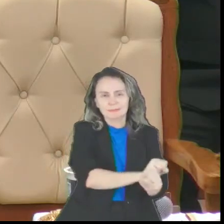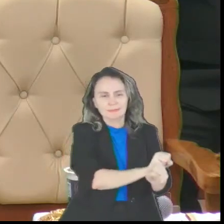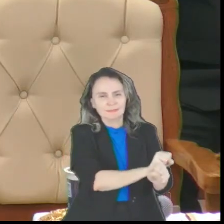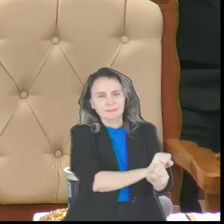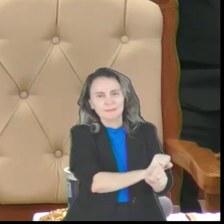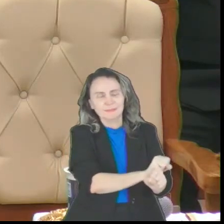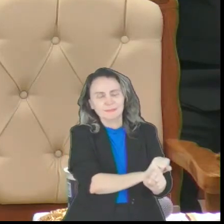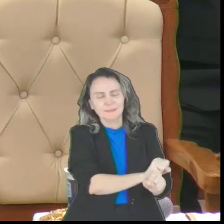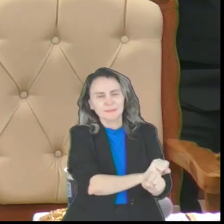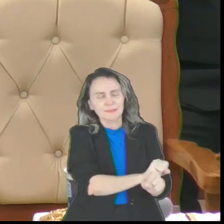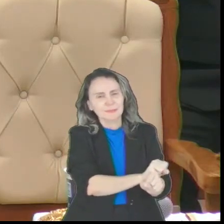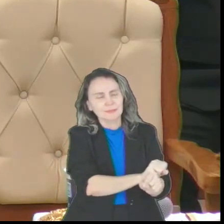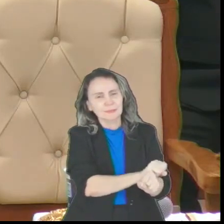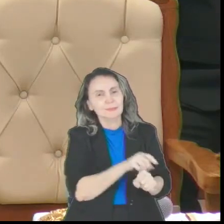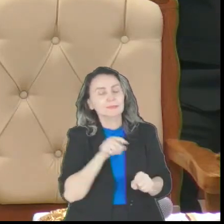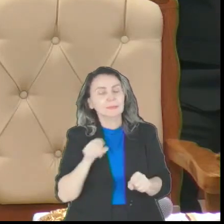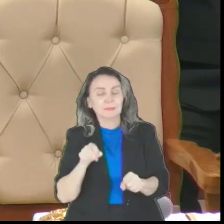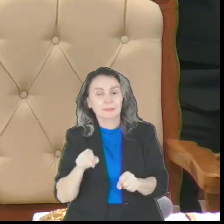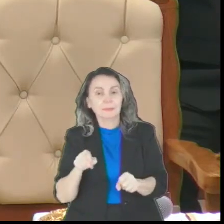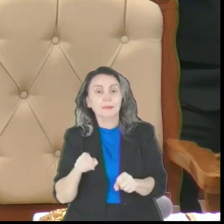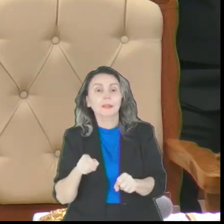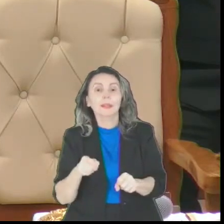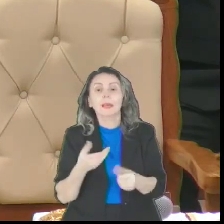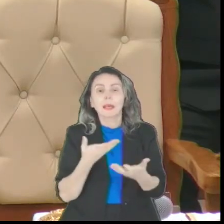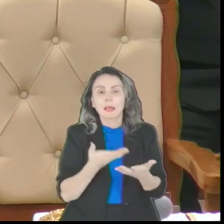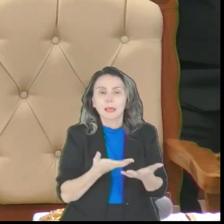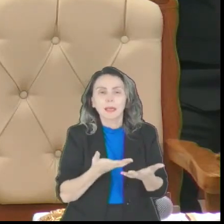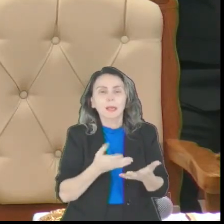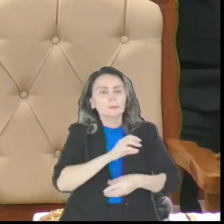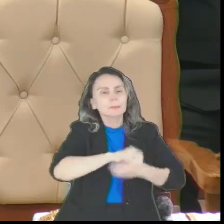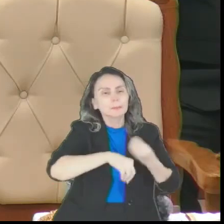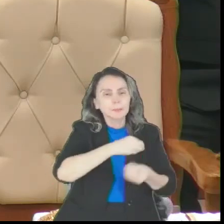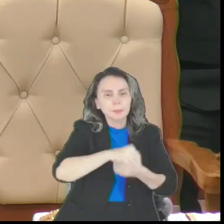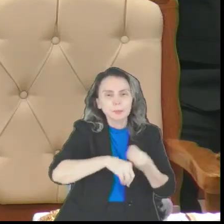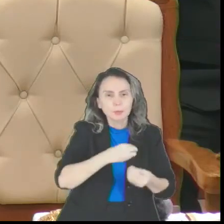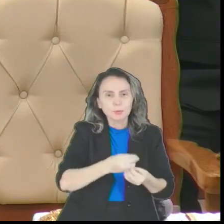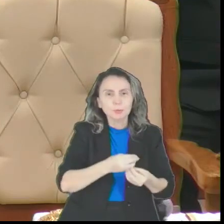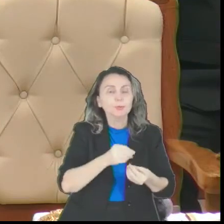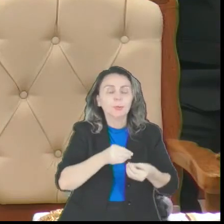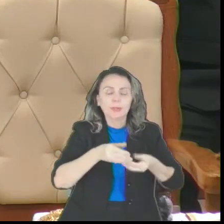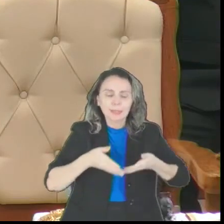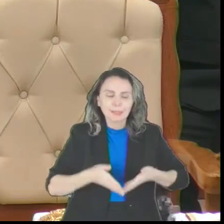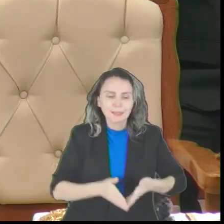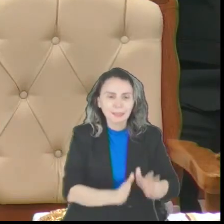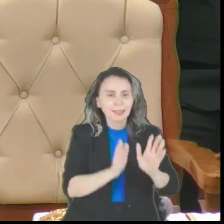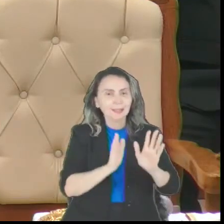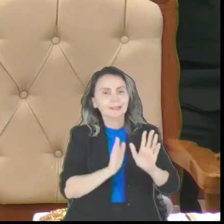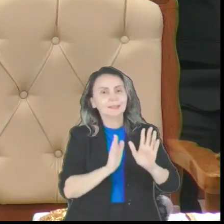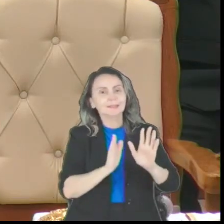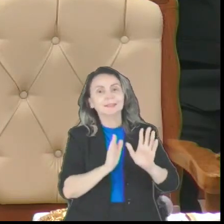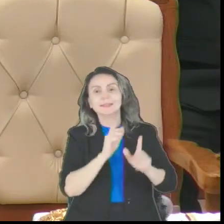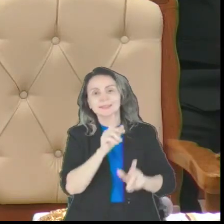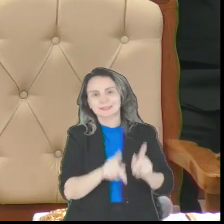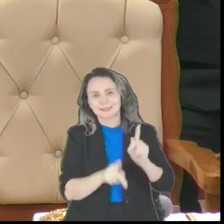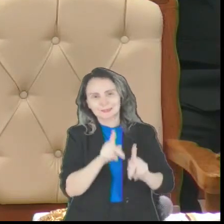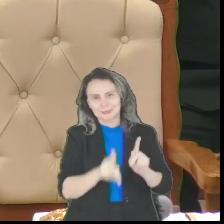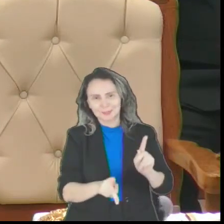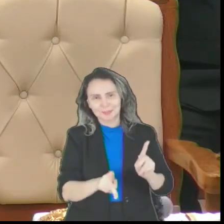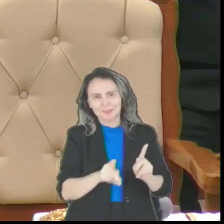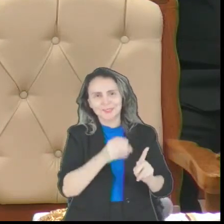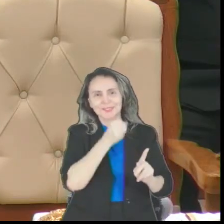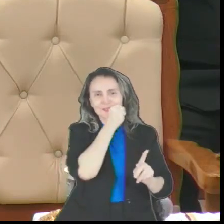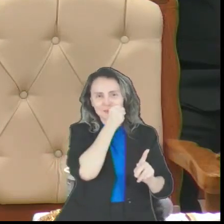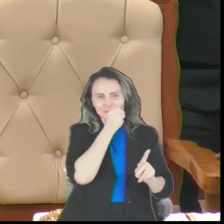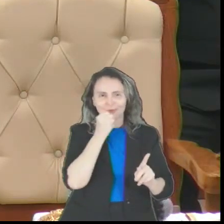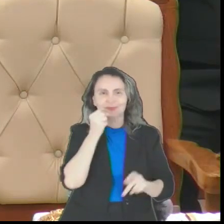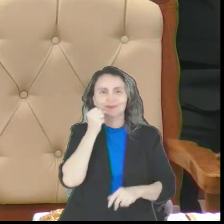Israel, e aí nasce uma raça híbrida chamada de samaritano. Os samaritanos,